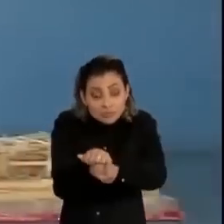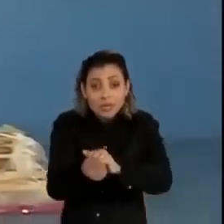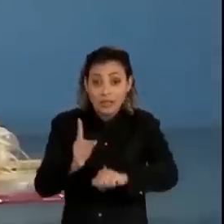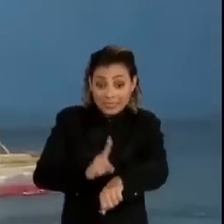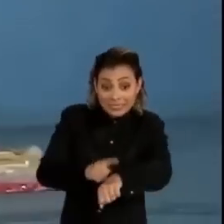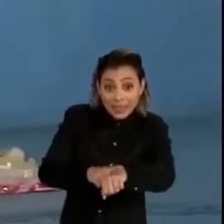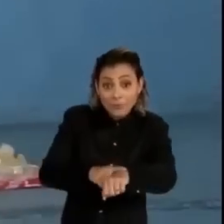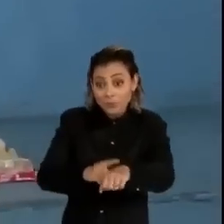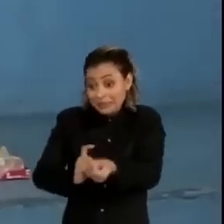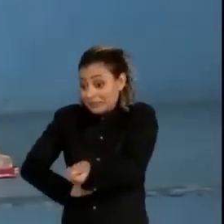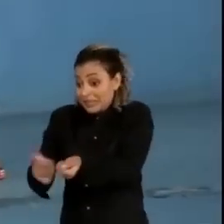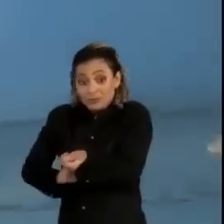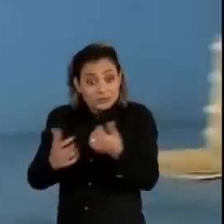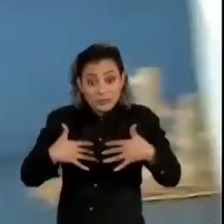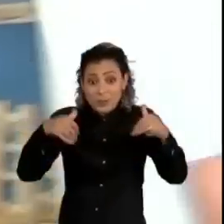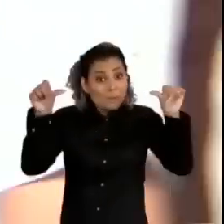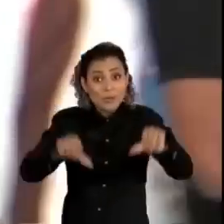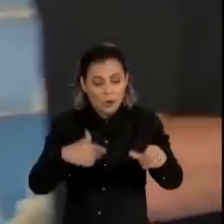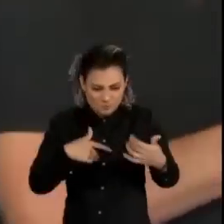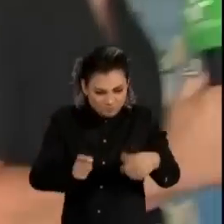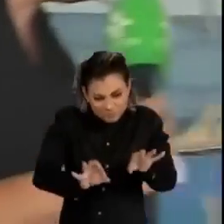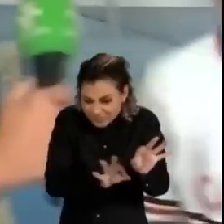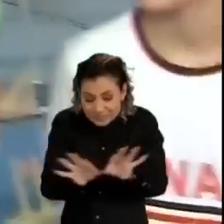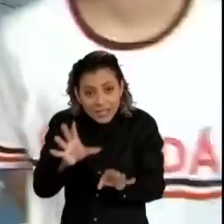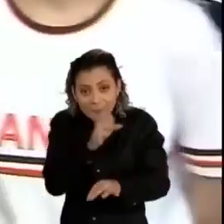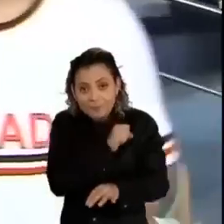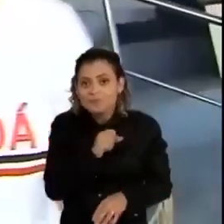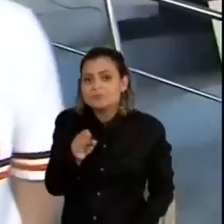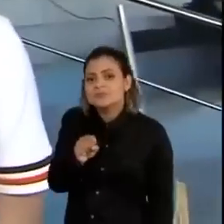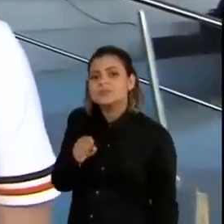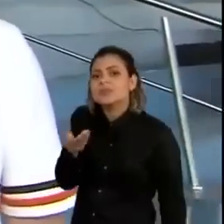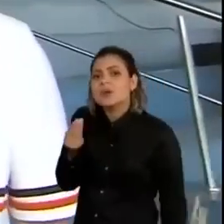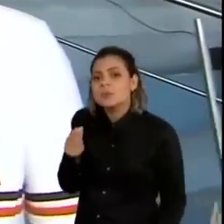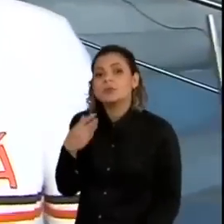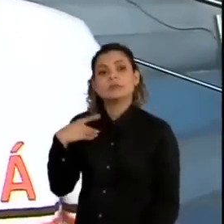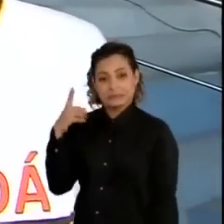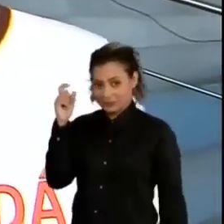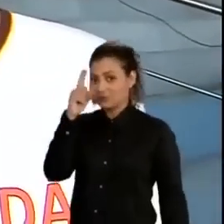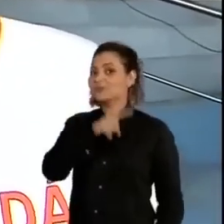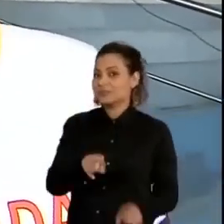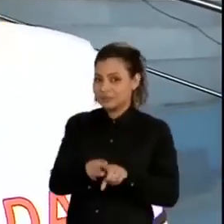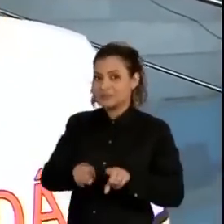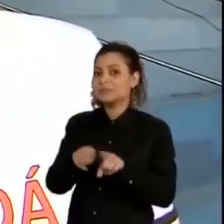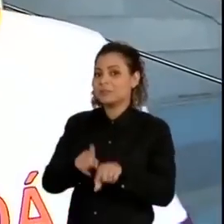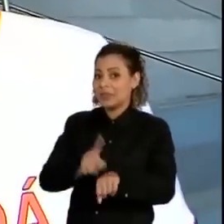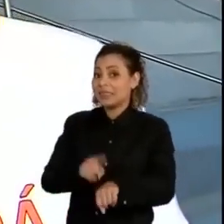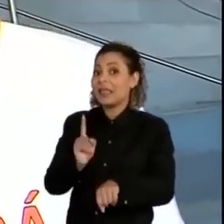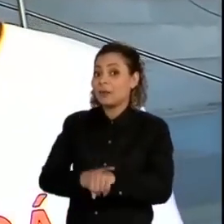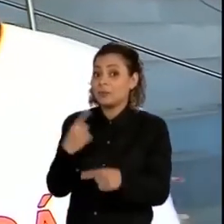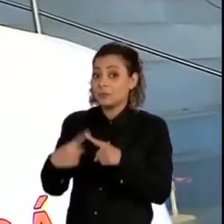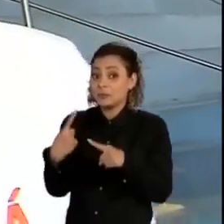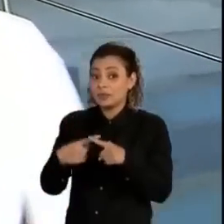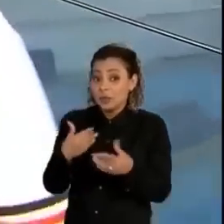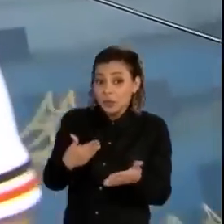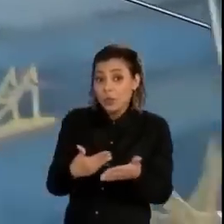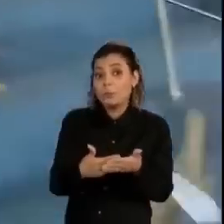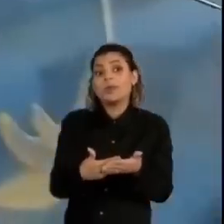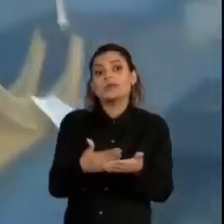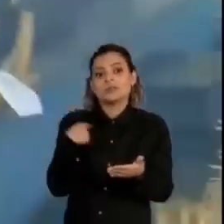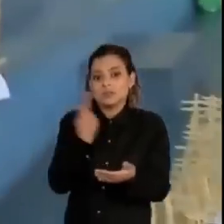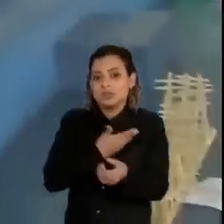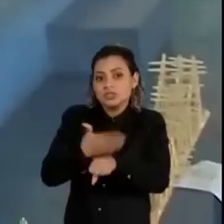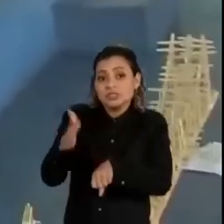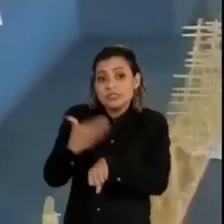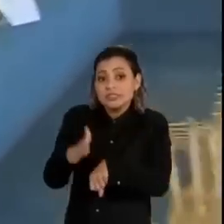nervosismo são nossos principais inimigos, né? Sofia, o que foi mais difícil para fechar? Pra mim também foi o tempo, viu? Porque a gente, desde o começo do ano, vem